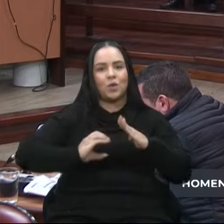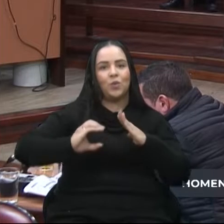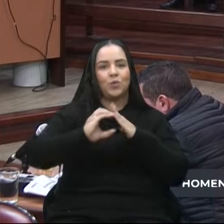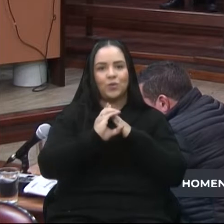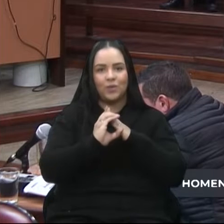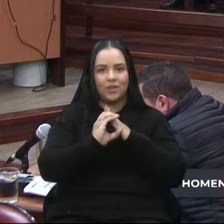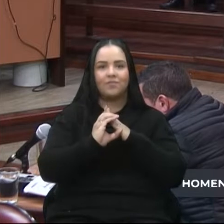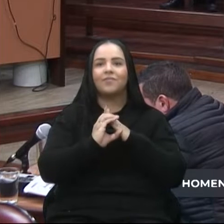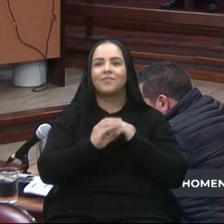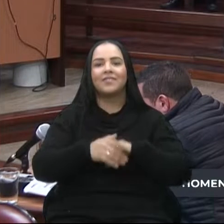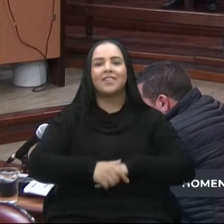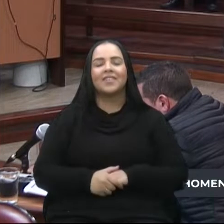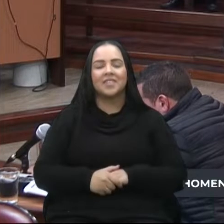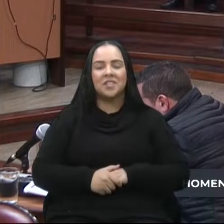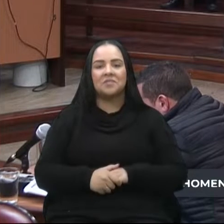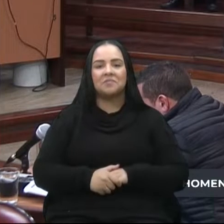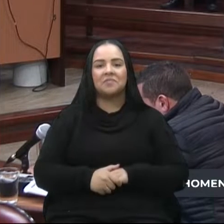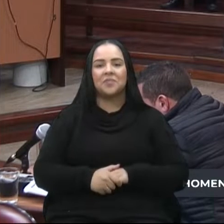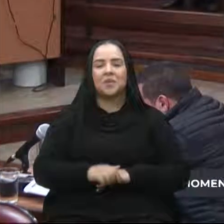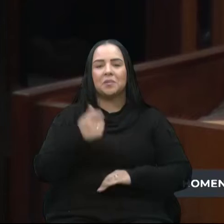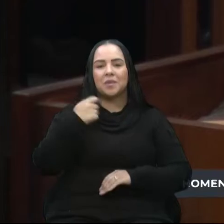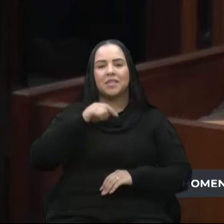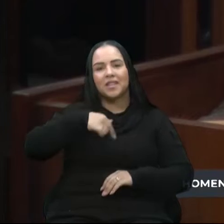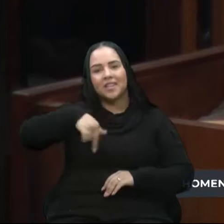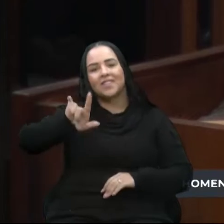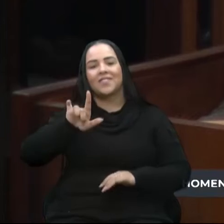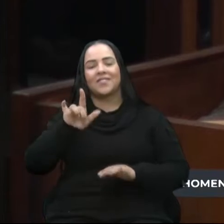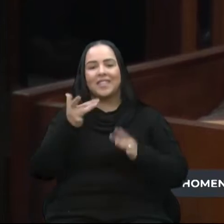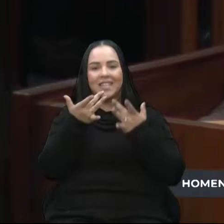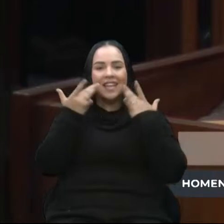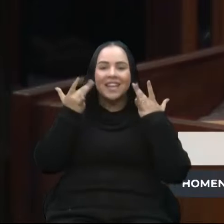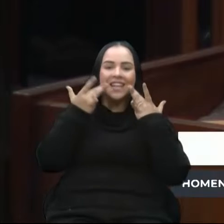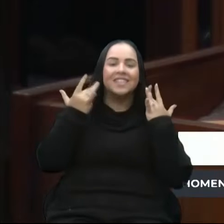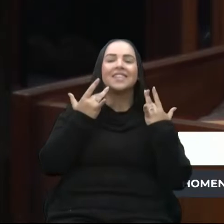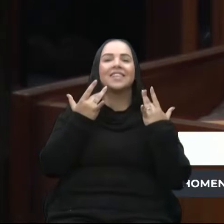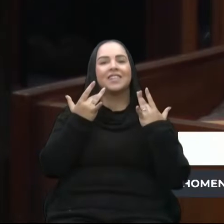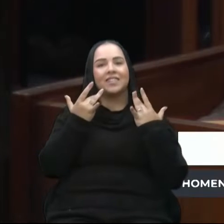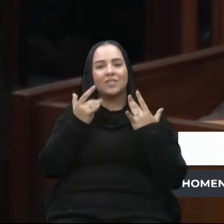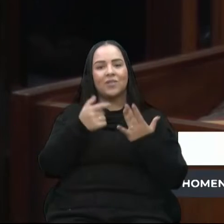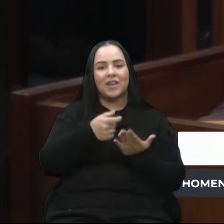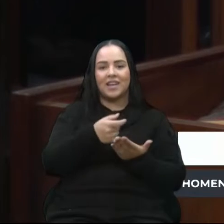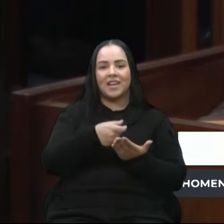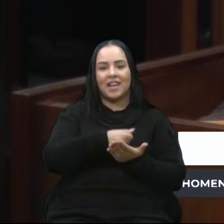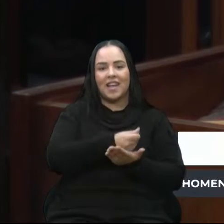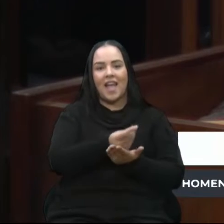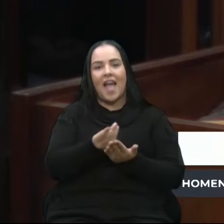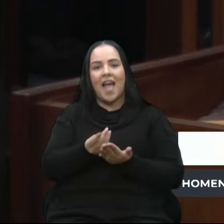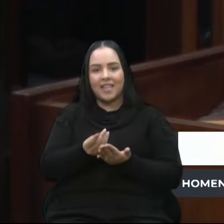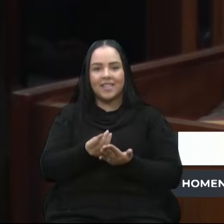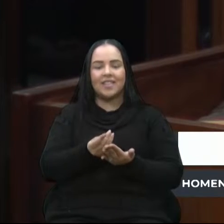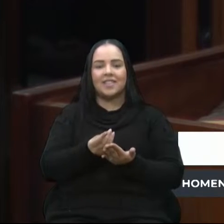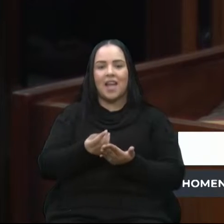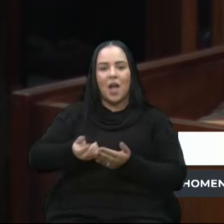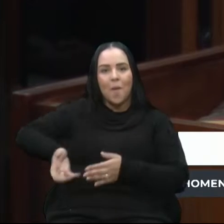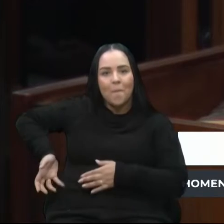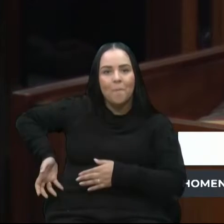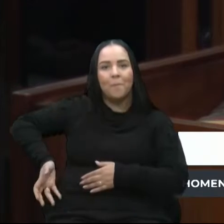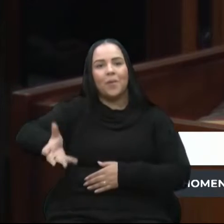é para ir para as colônias, fazer teatro, jogar carta, jogar bocha e jantar junto com os